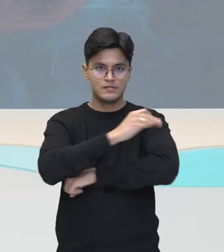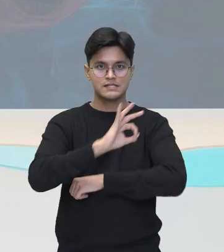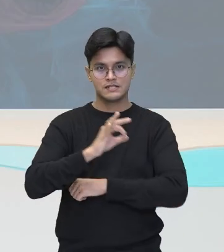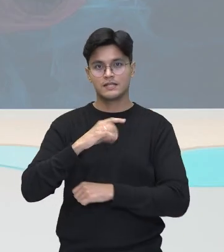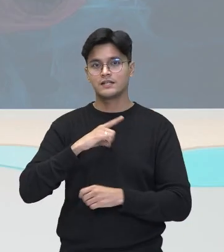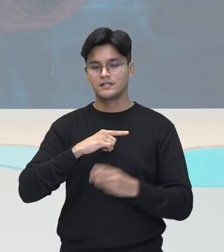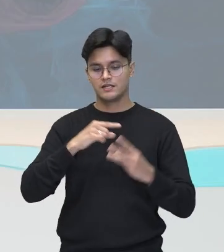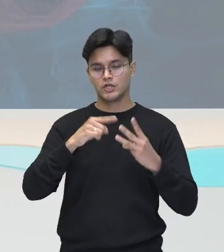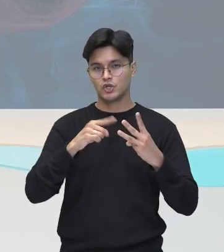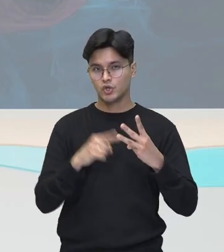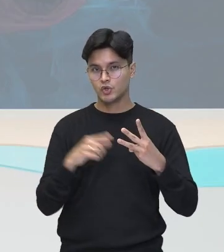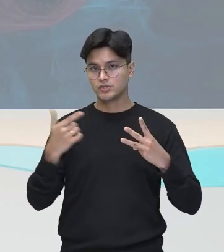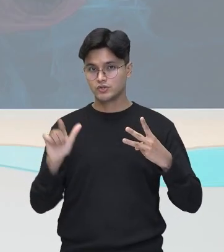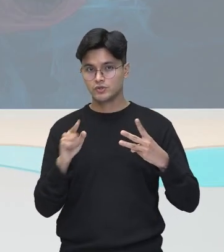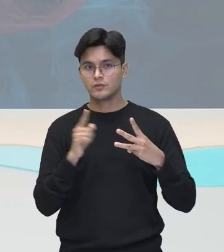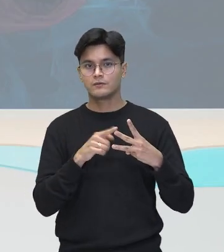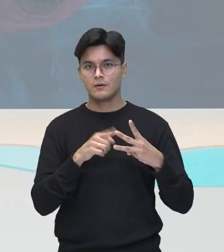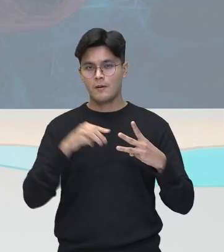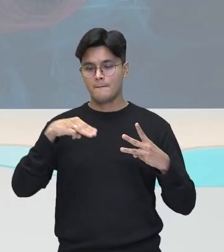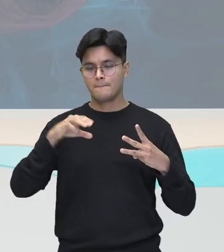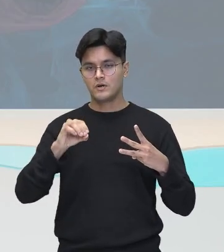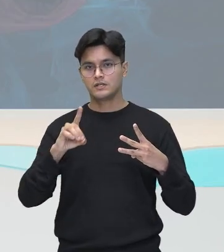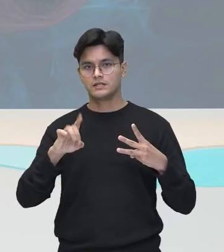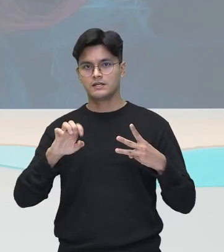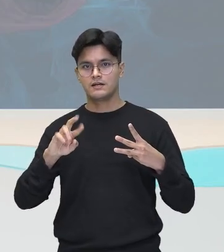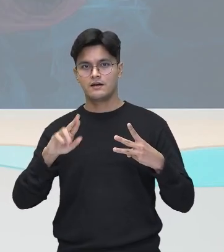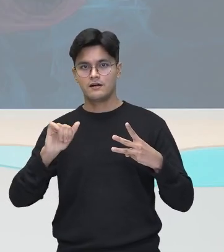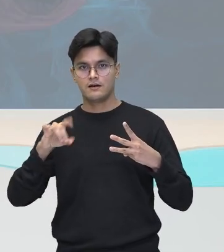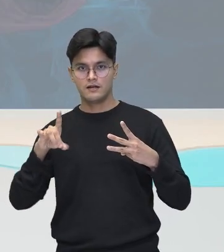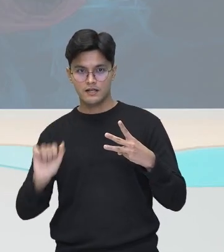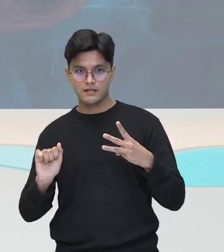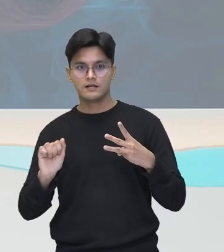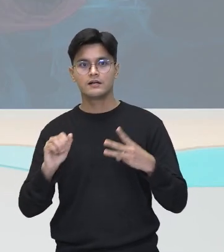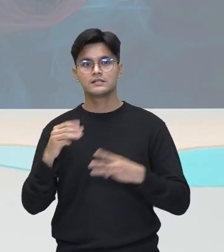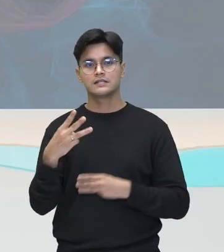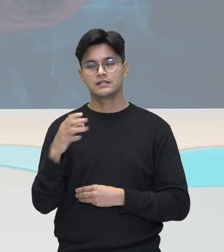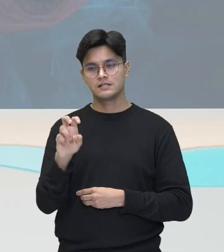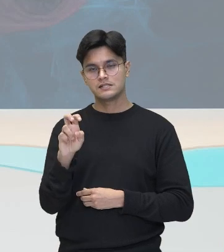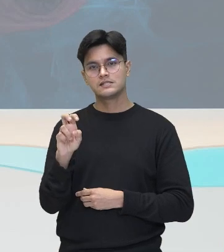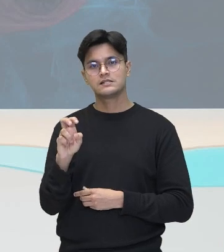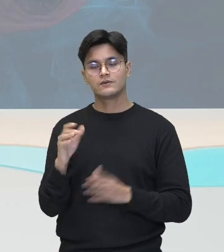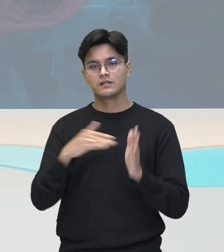A obesidade moderada, classe 2, que é de 35 a